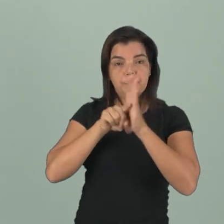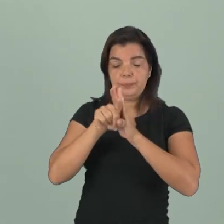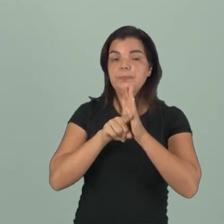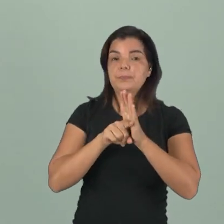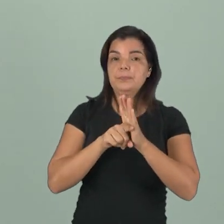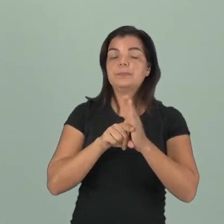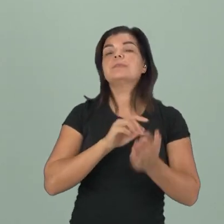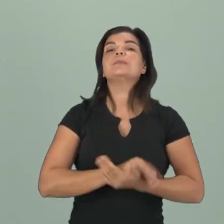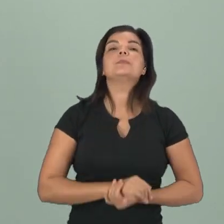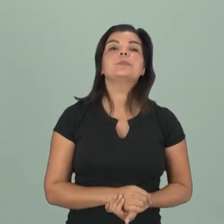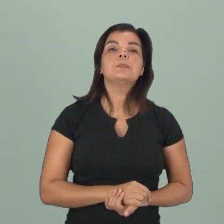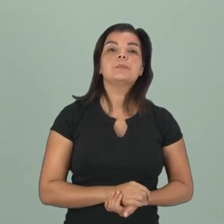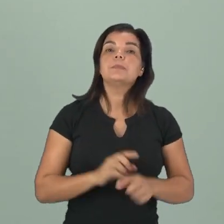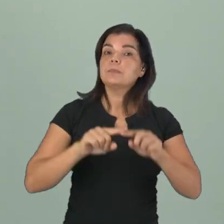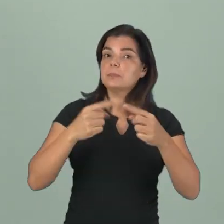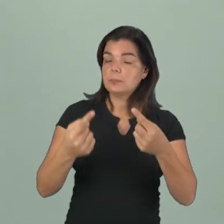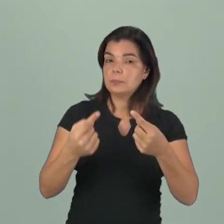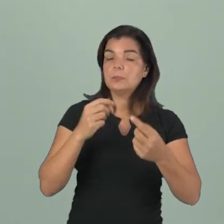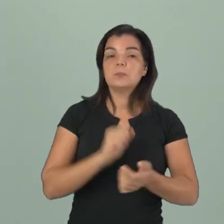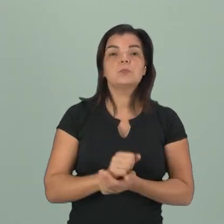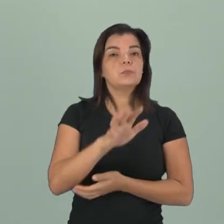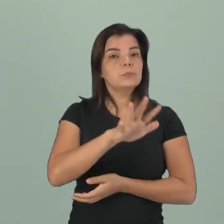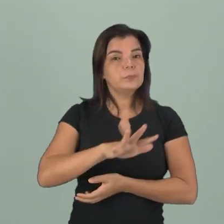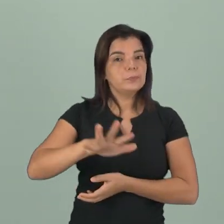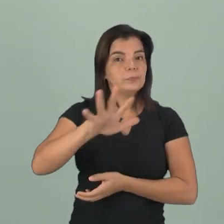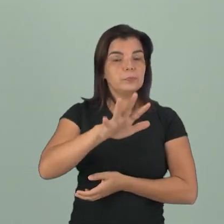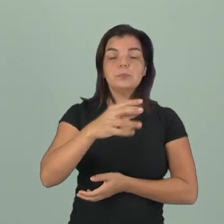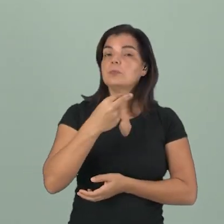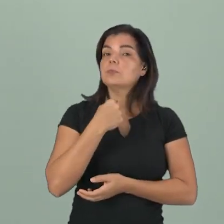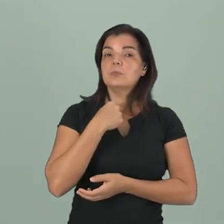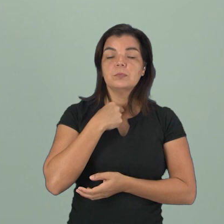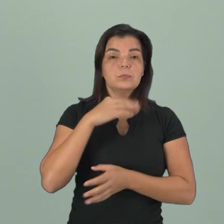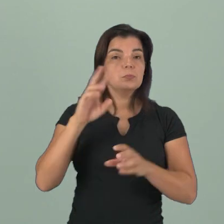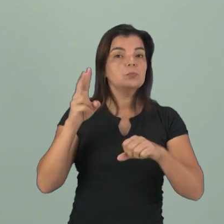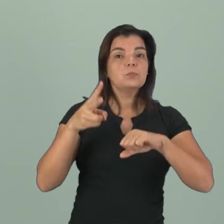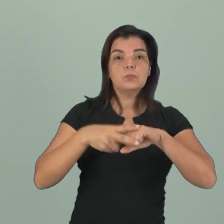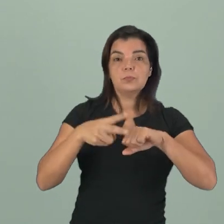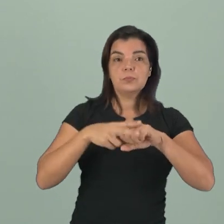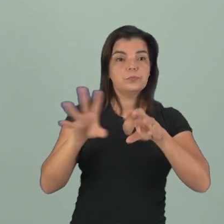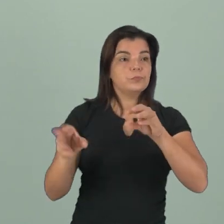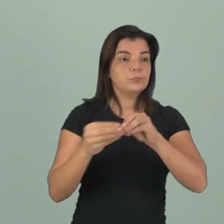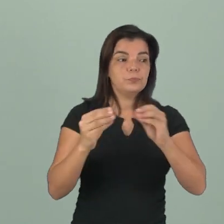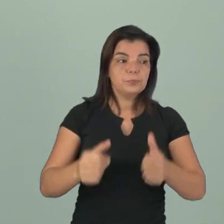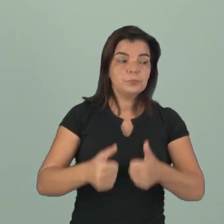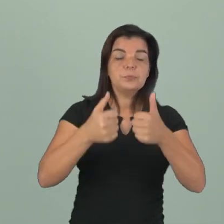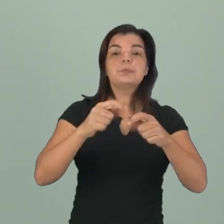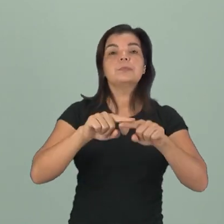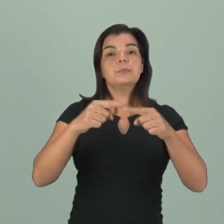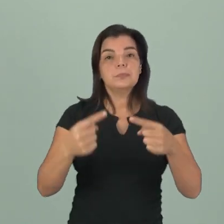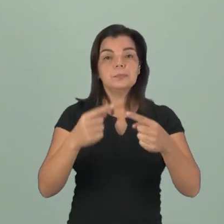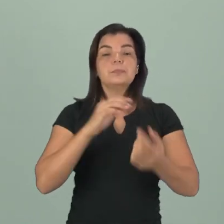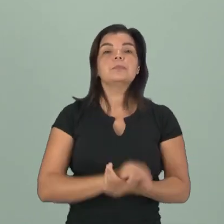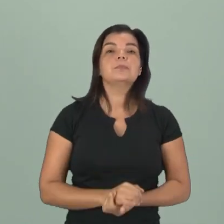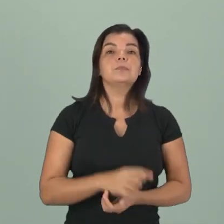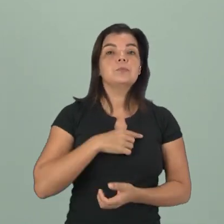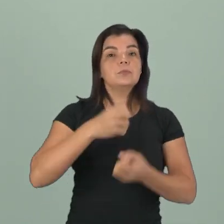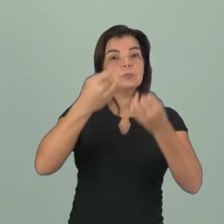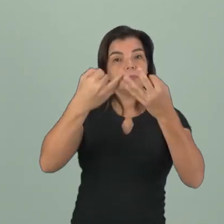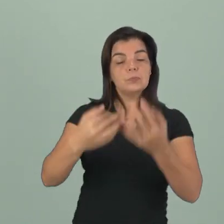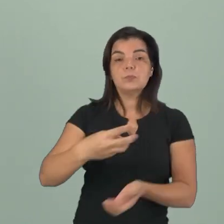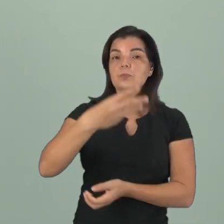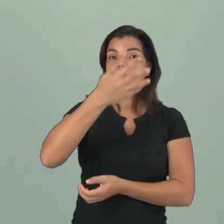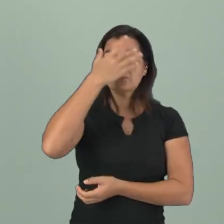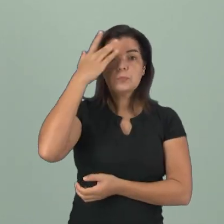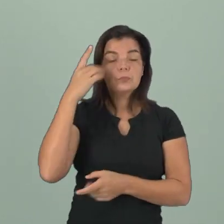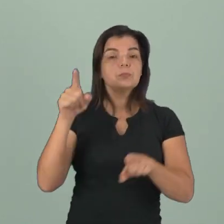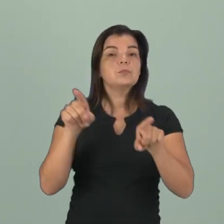essa exceção, tá? Mas, no geral, nós não colocamos o verbo auxiliar na frase positiva, porém, quando se fala de terceira